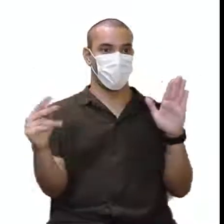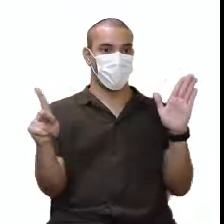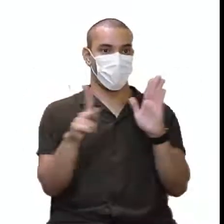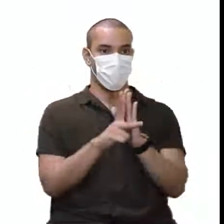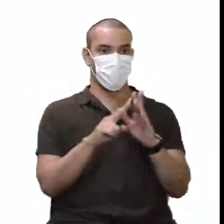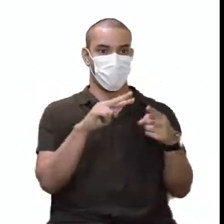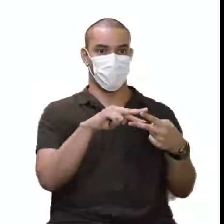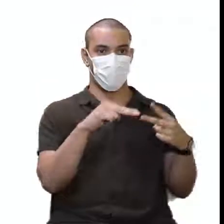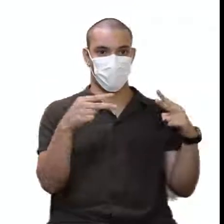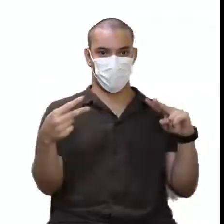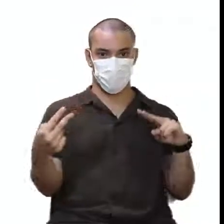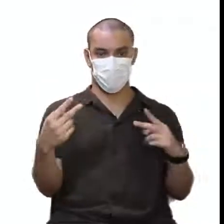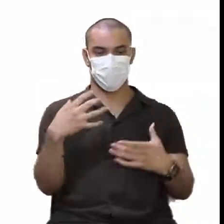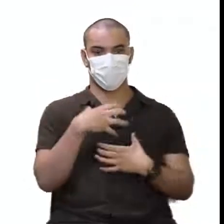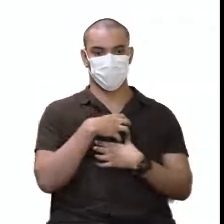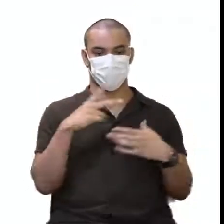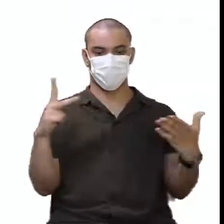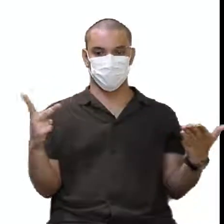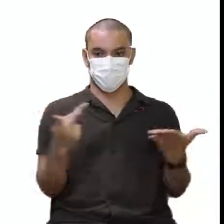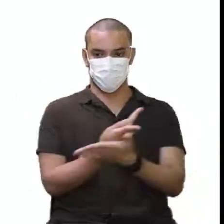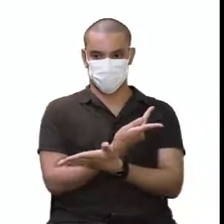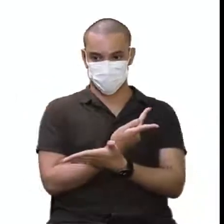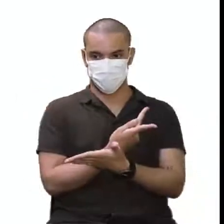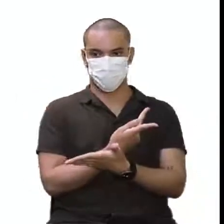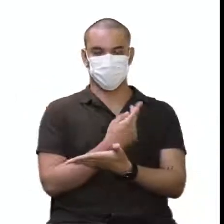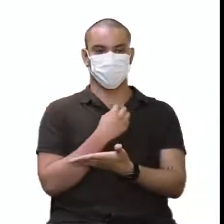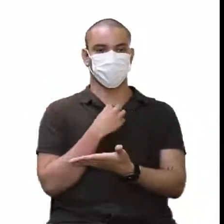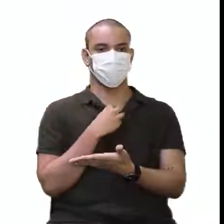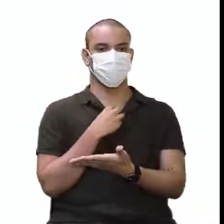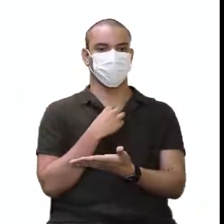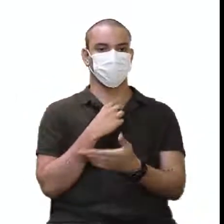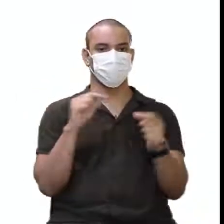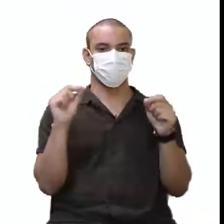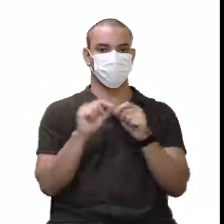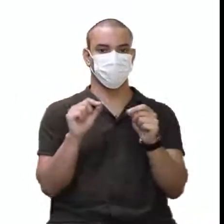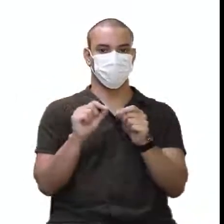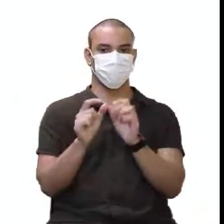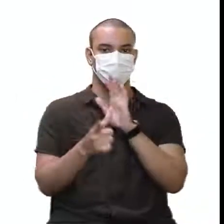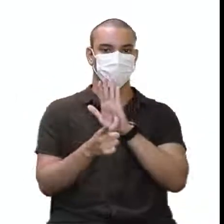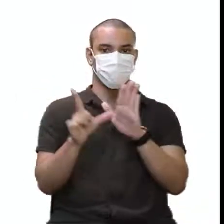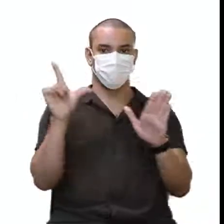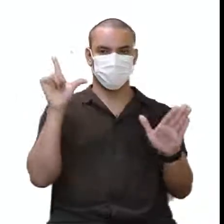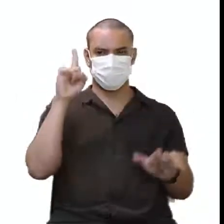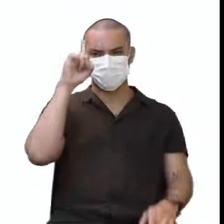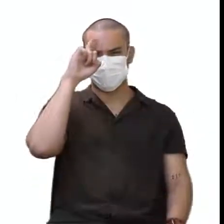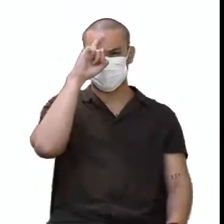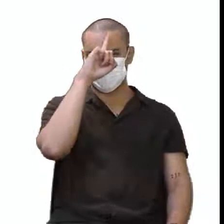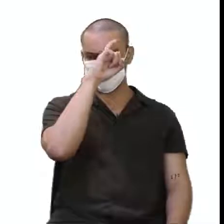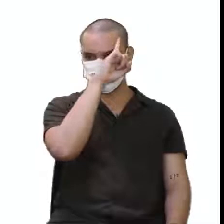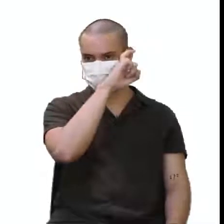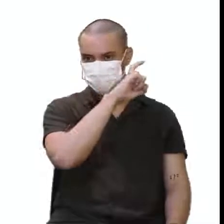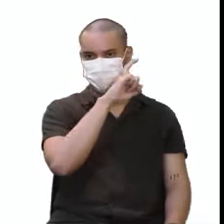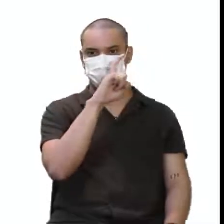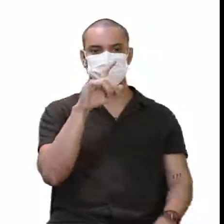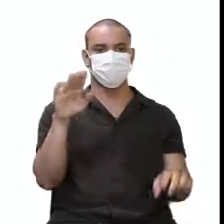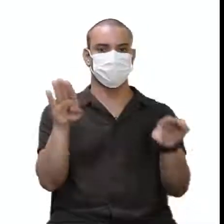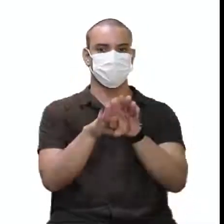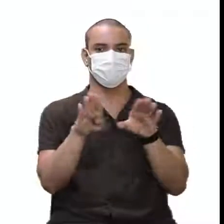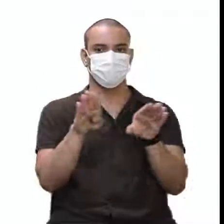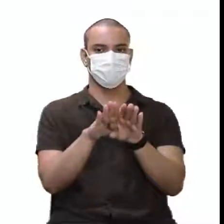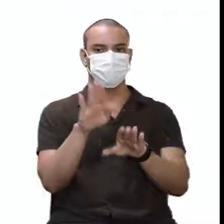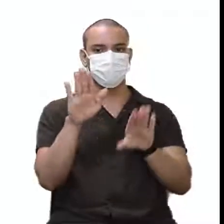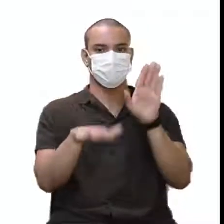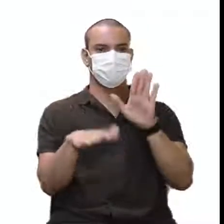padrões de manifestações dessas heranças, né? Feitas anteriormente, eram difíceis